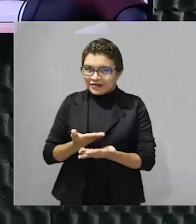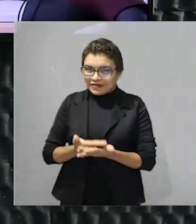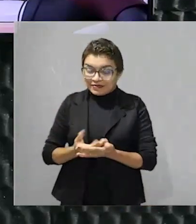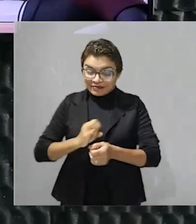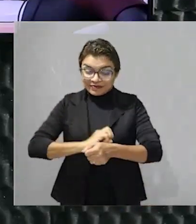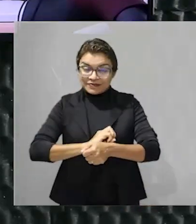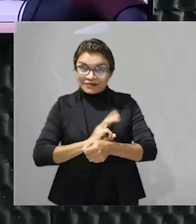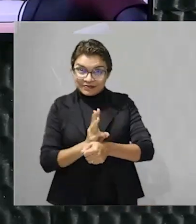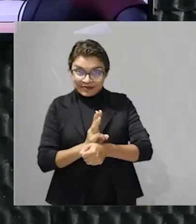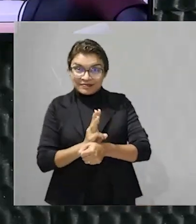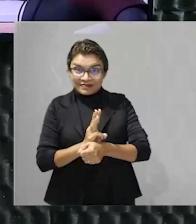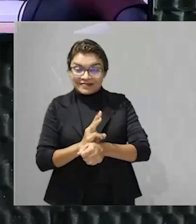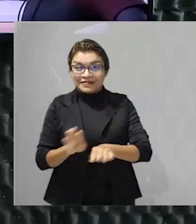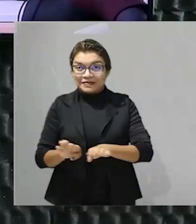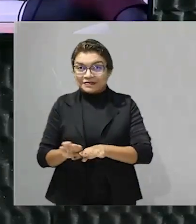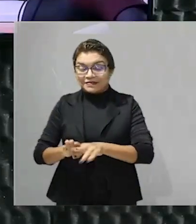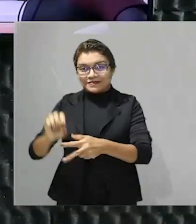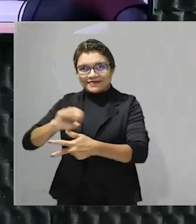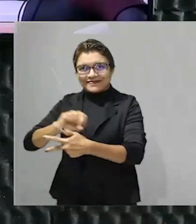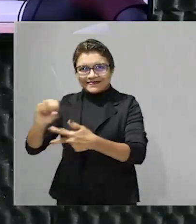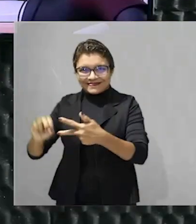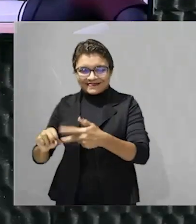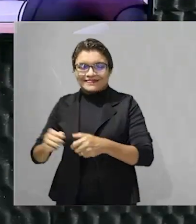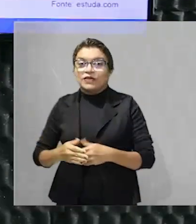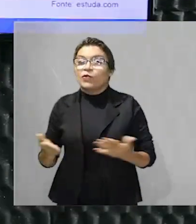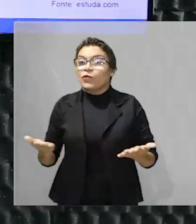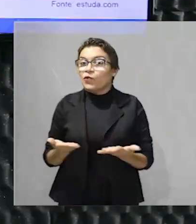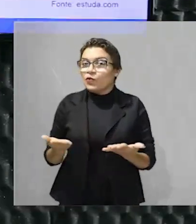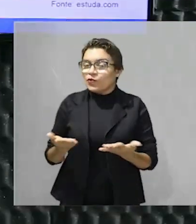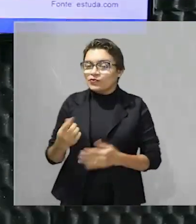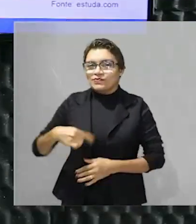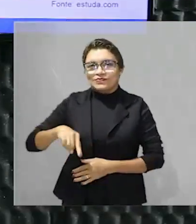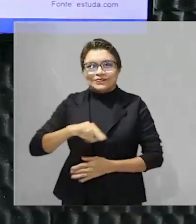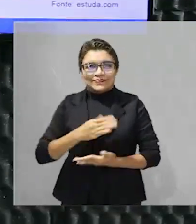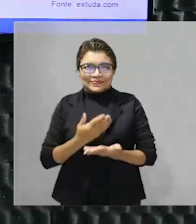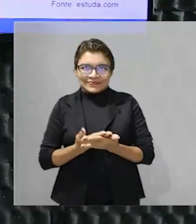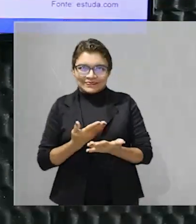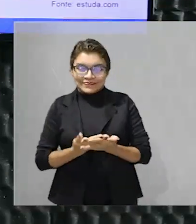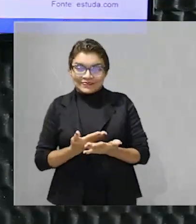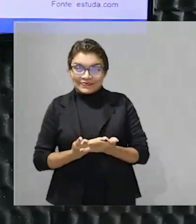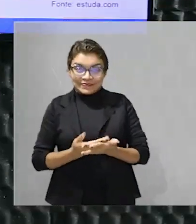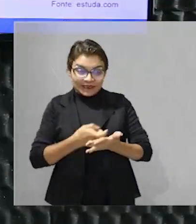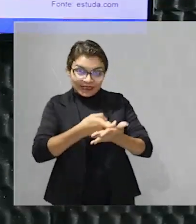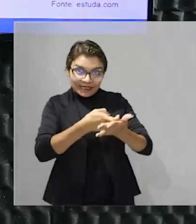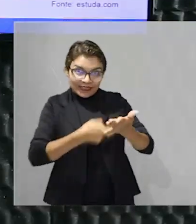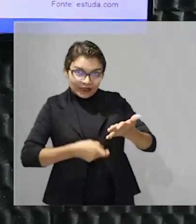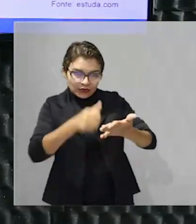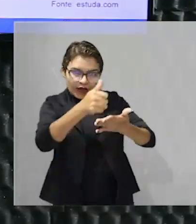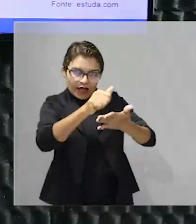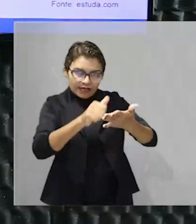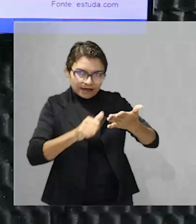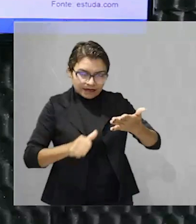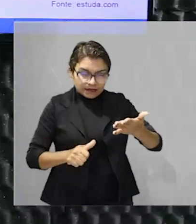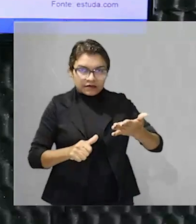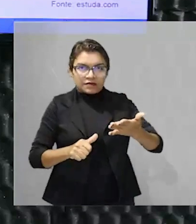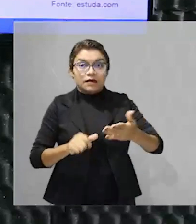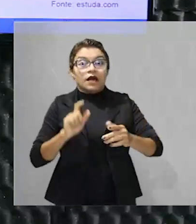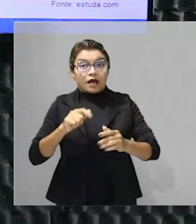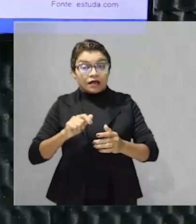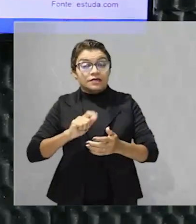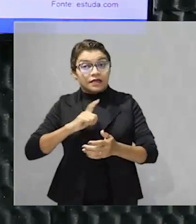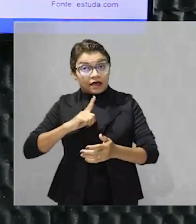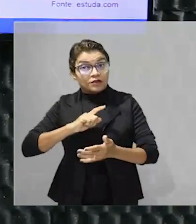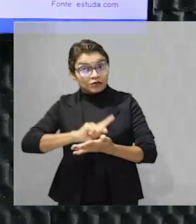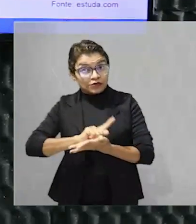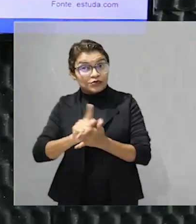UEMA e ENEM. Hoje nós vamos falar de interpretação textual e o nosso foco vai ser o gênero textual muito comum na prova